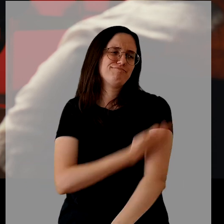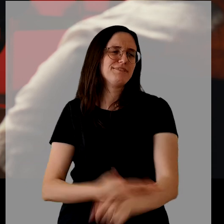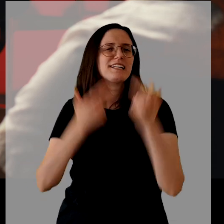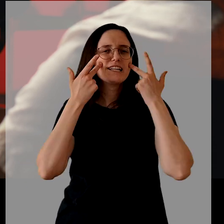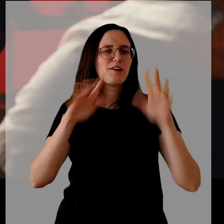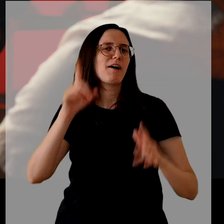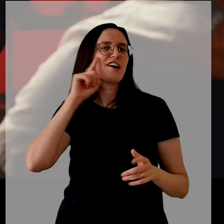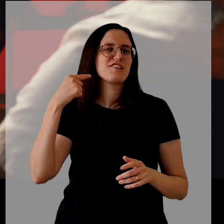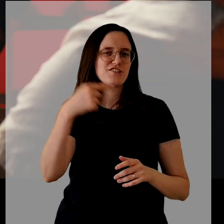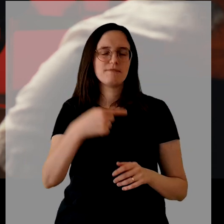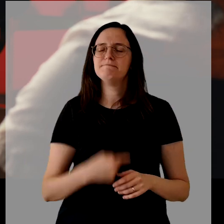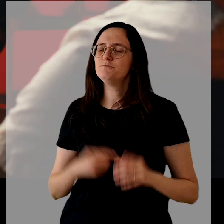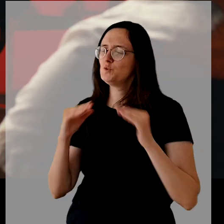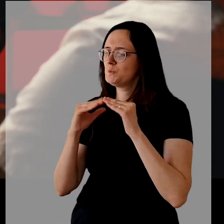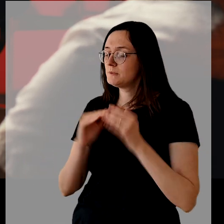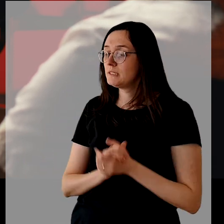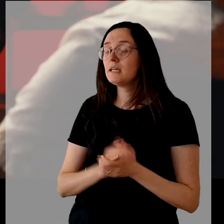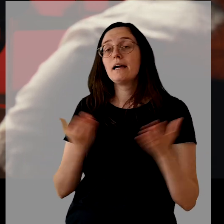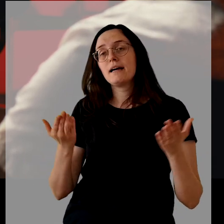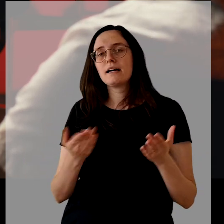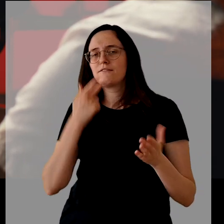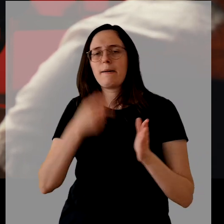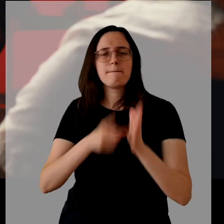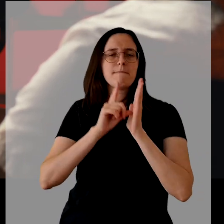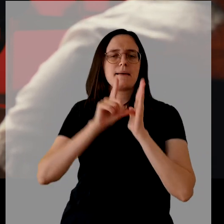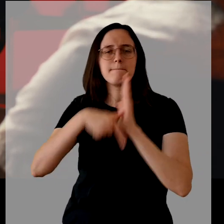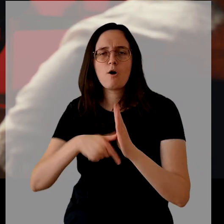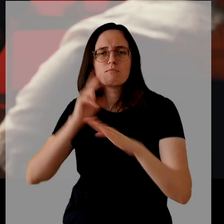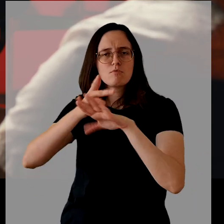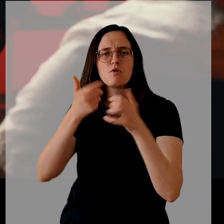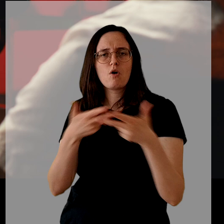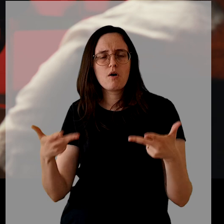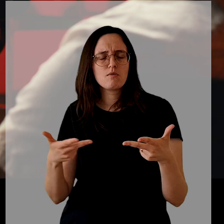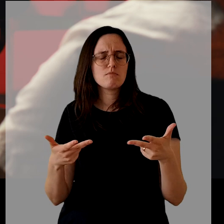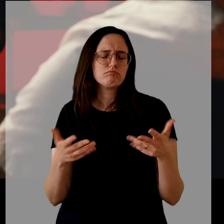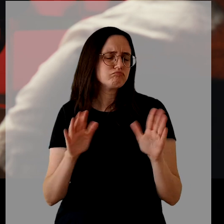muito natural no dia a dia. Né? A gente falando de pré, de pós, disso, daquilo.